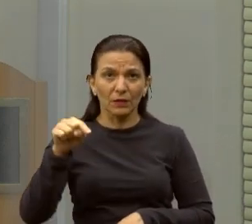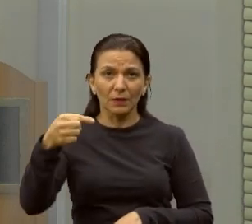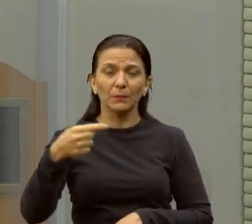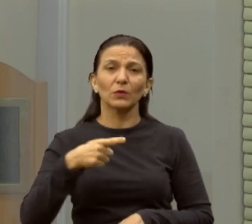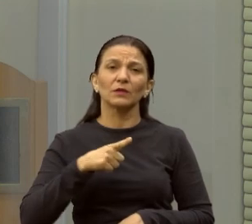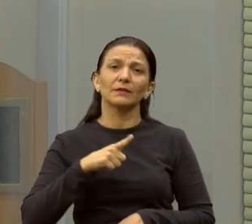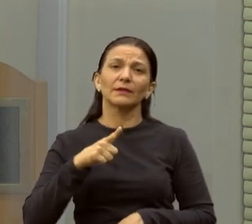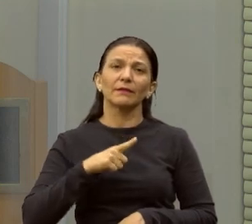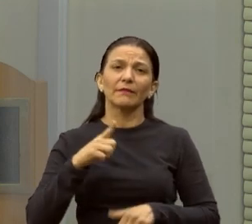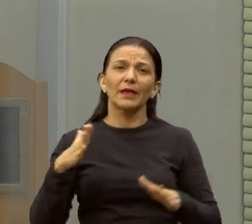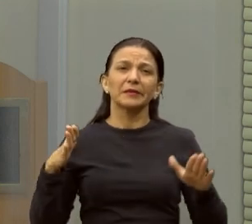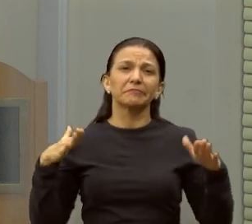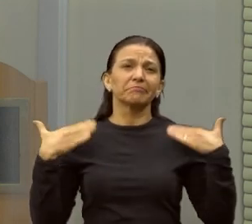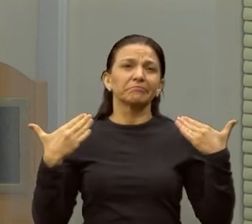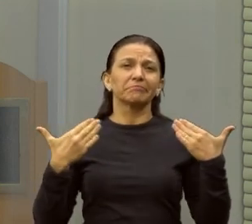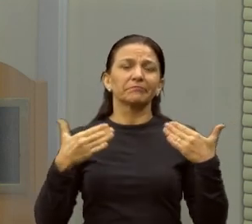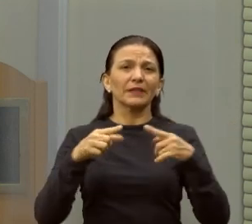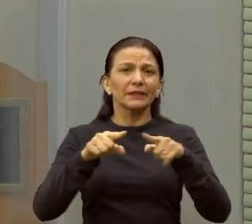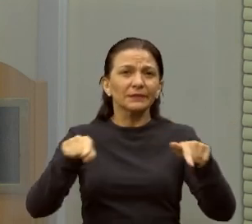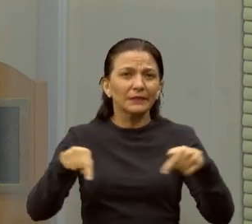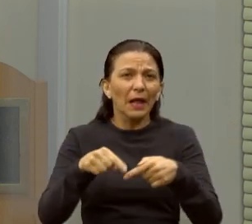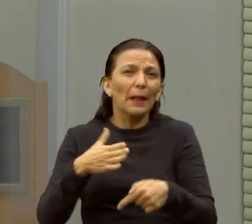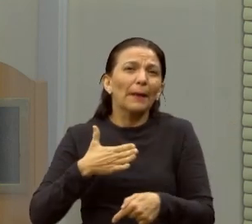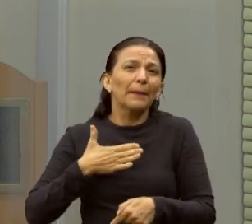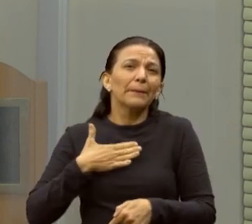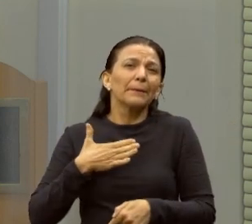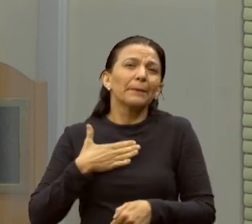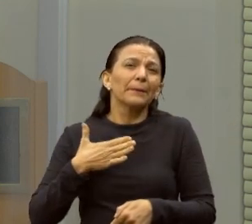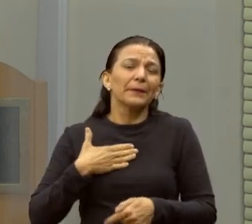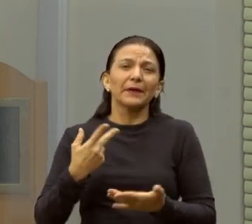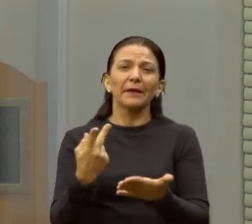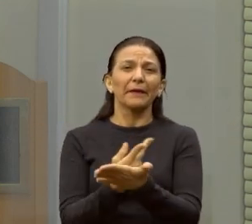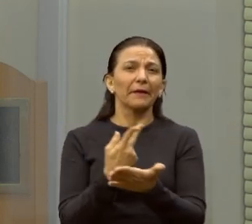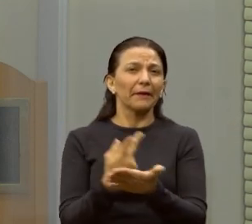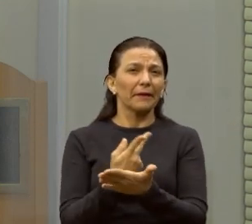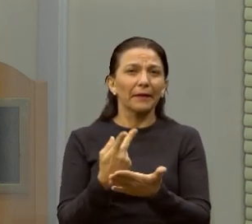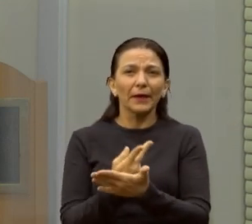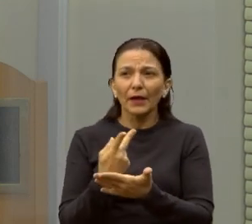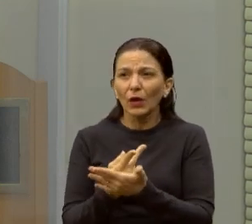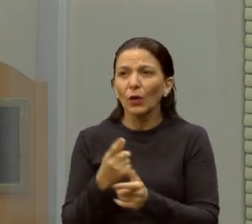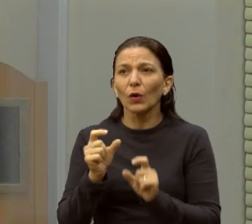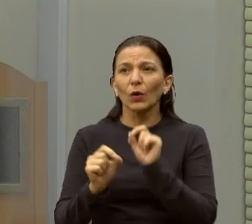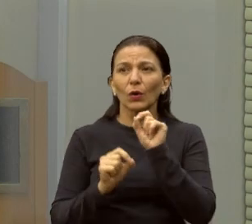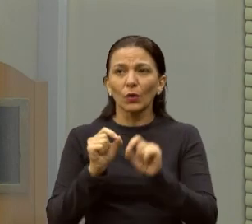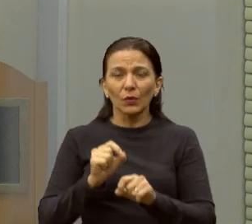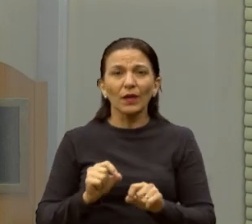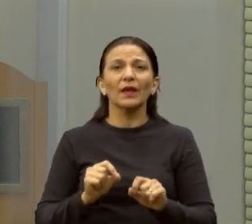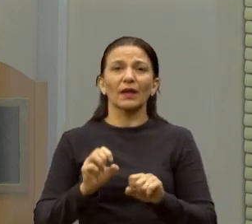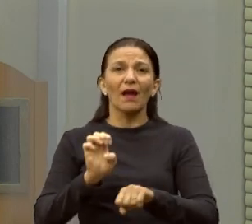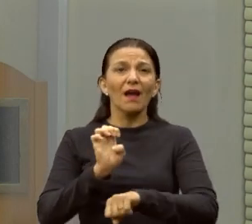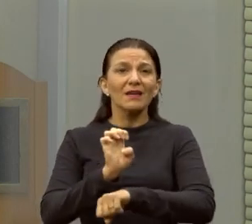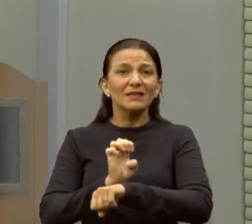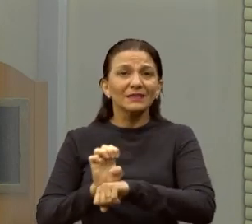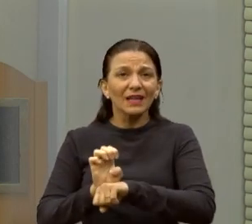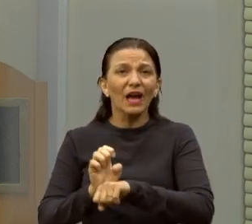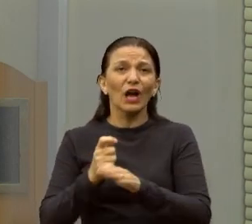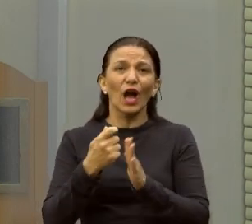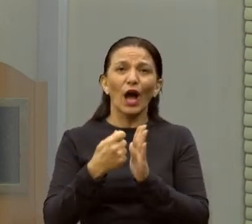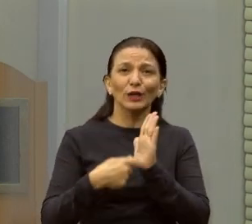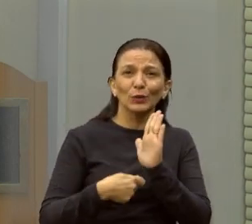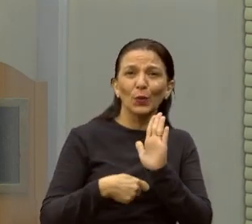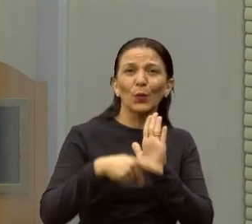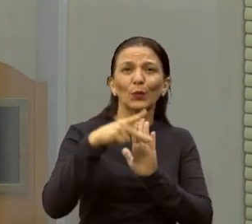surpresa do erro do meu gabinete quando de maneira desapercebida o estagiário assina o